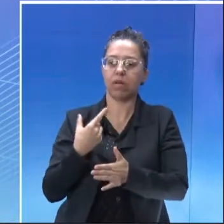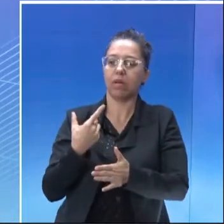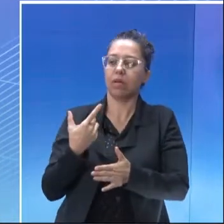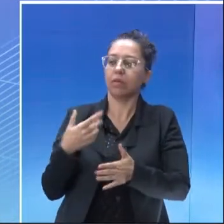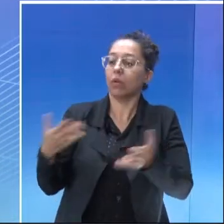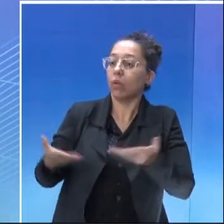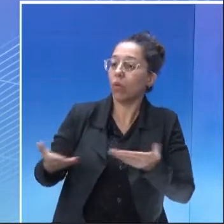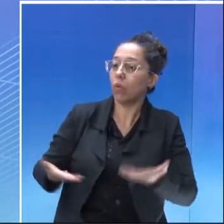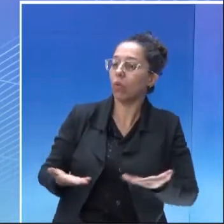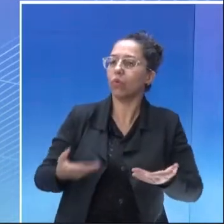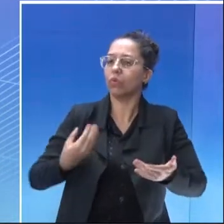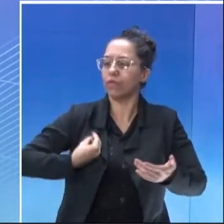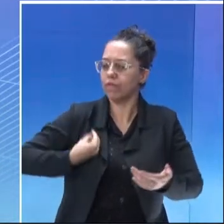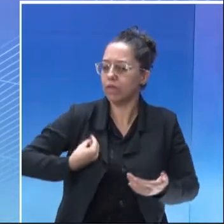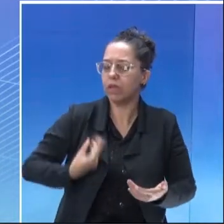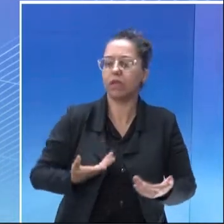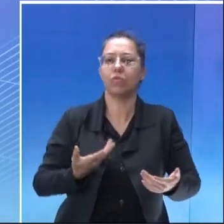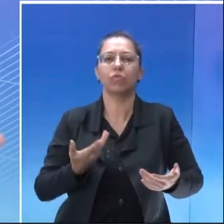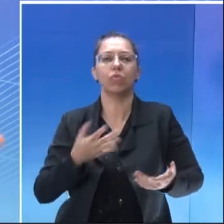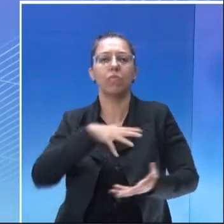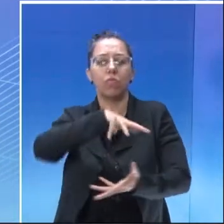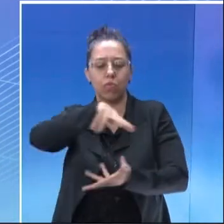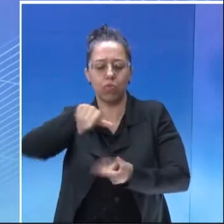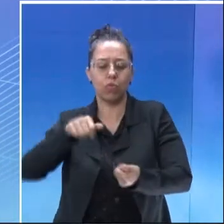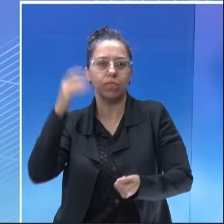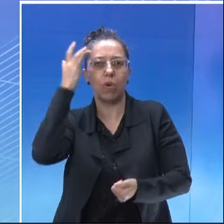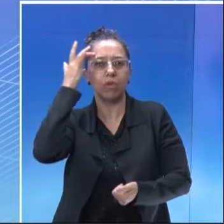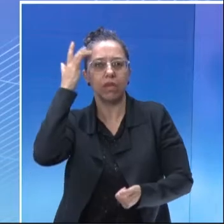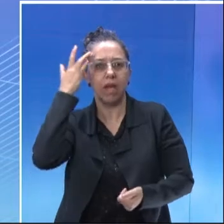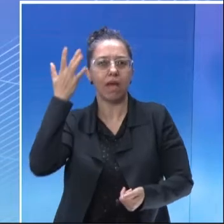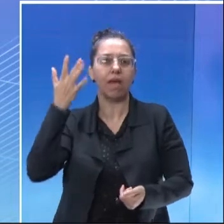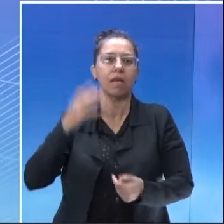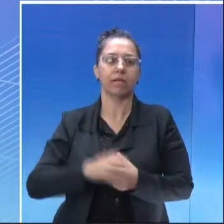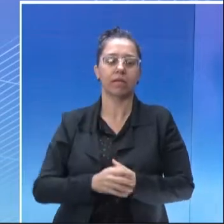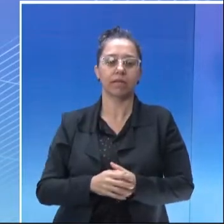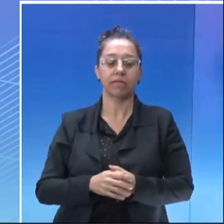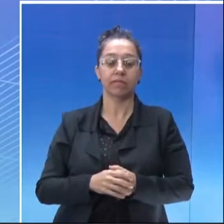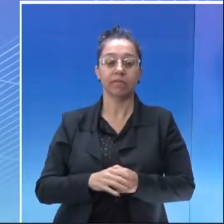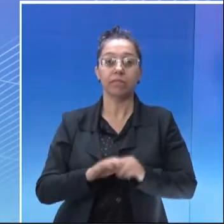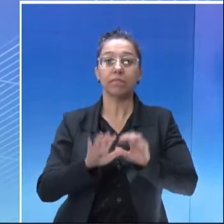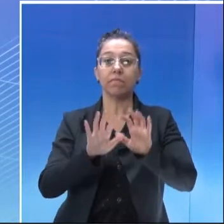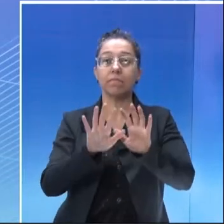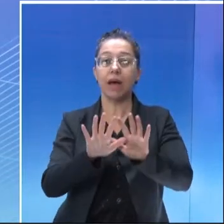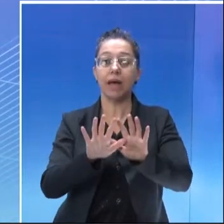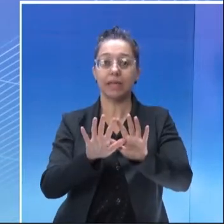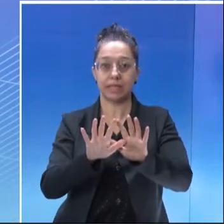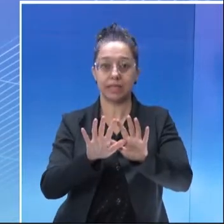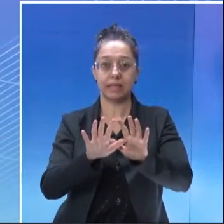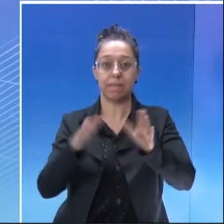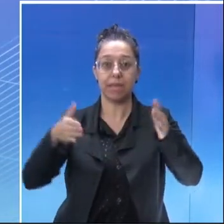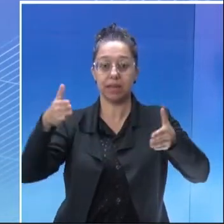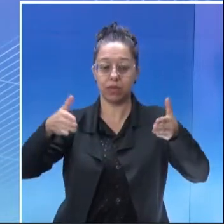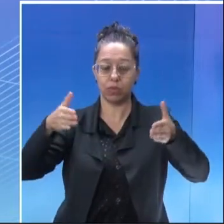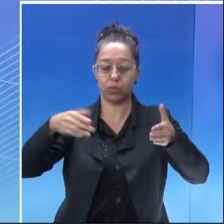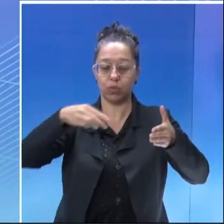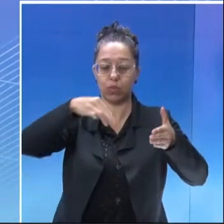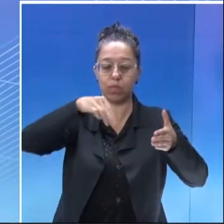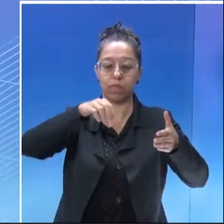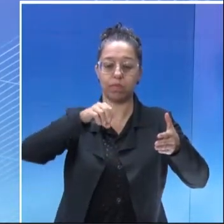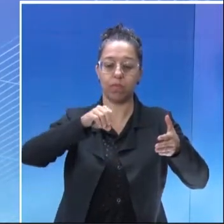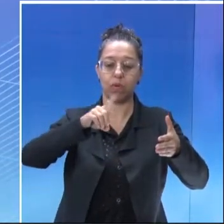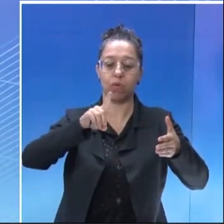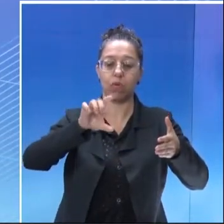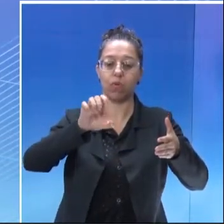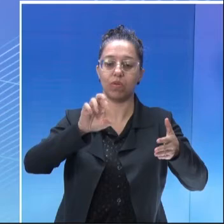na modernidade, nós estamos vivendo no mundo moderno. Mas o mundo moderno já passou, meus queridos. Foi um período da história. Então